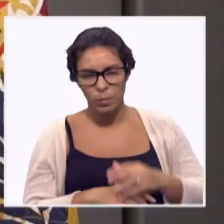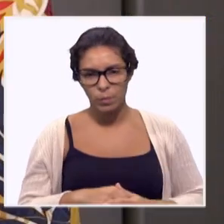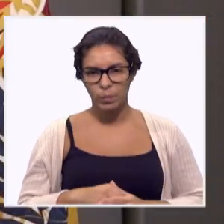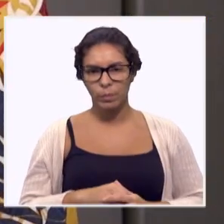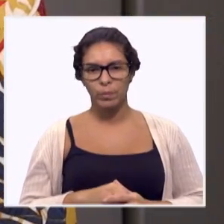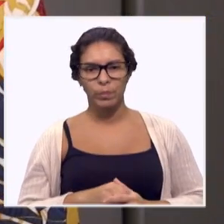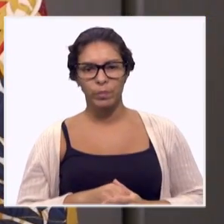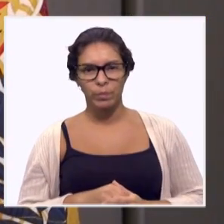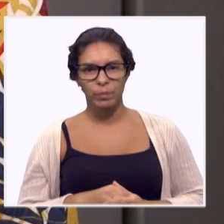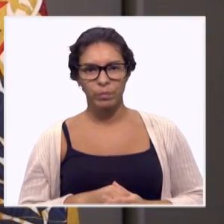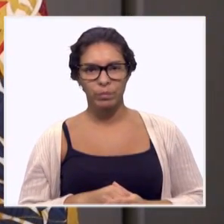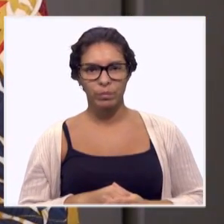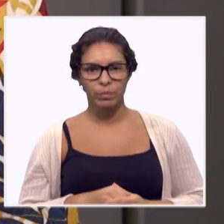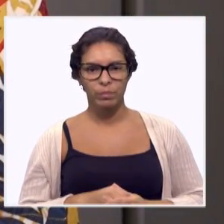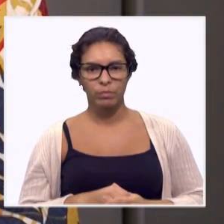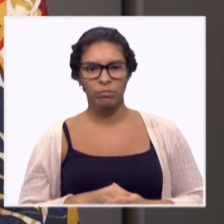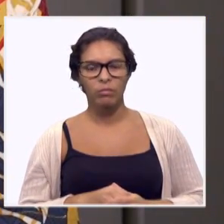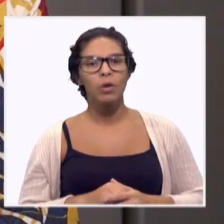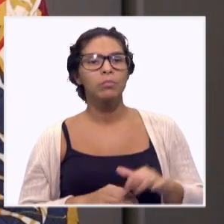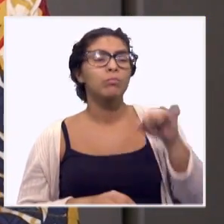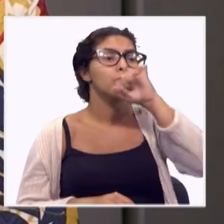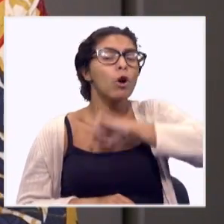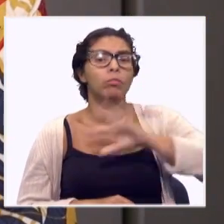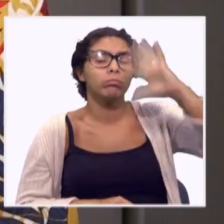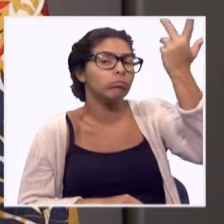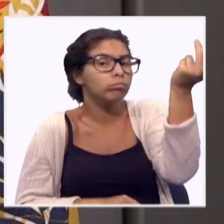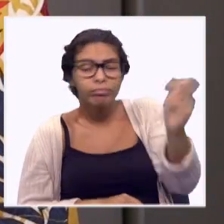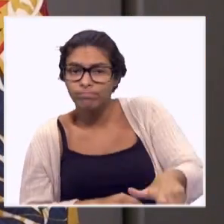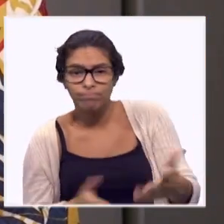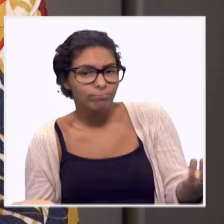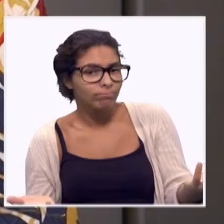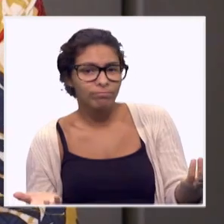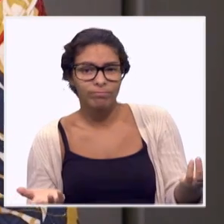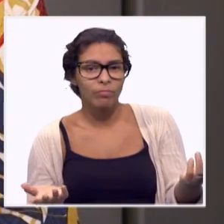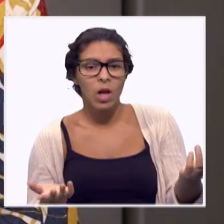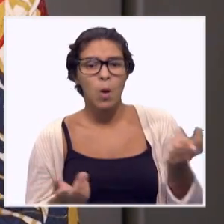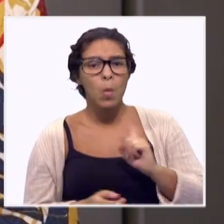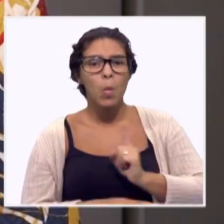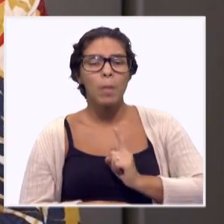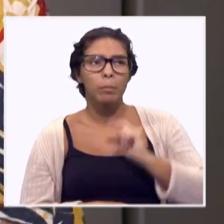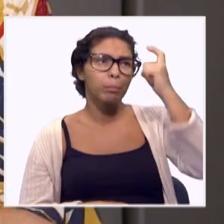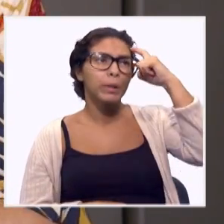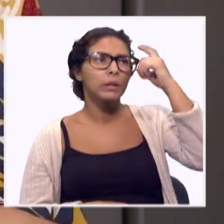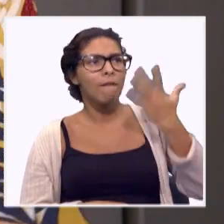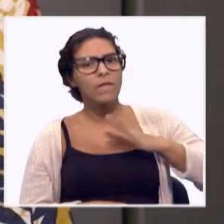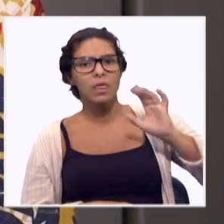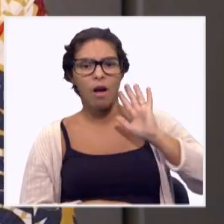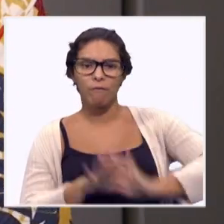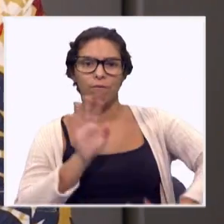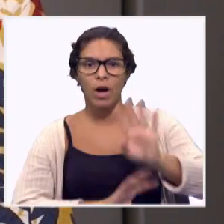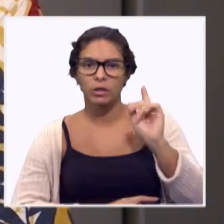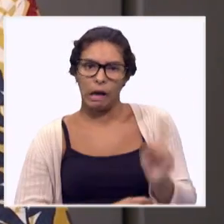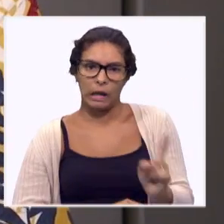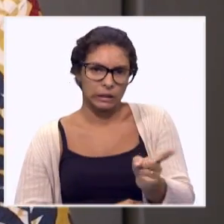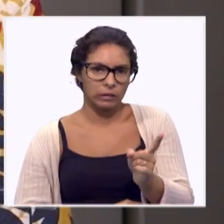peças? Foi um feliz acaso. Não foi uma coisa que eu tivesse pensado